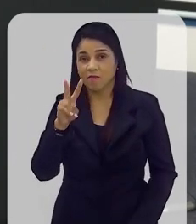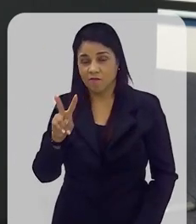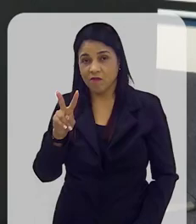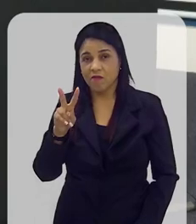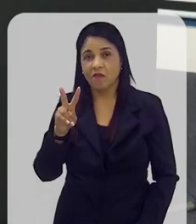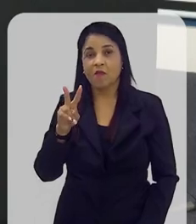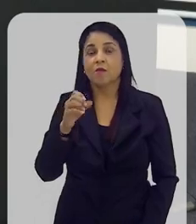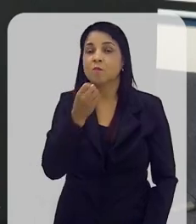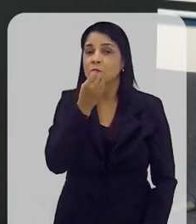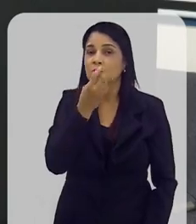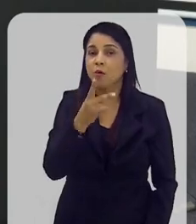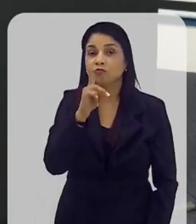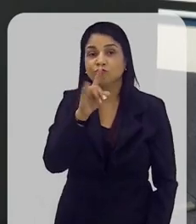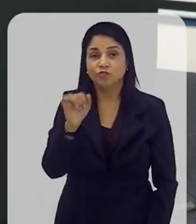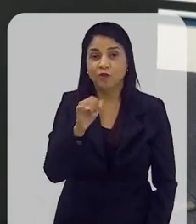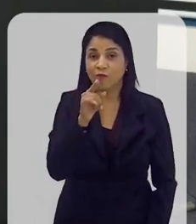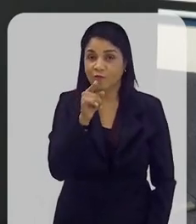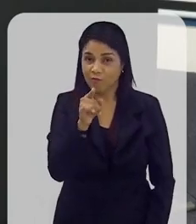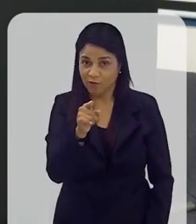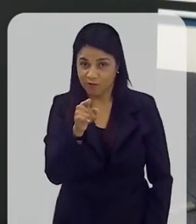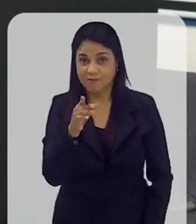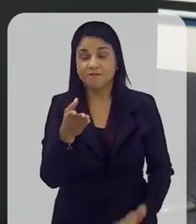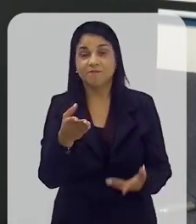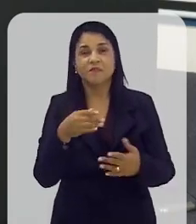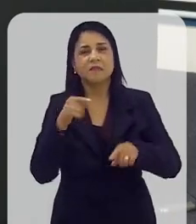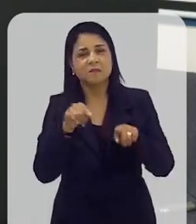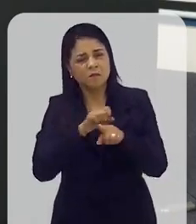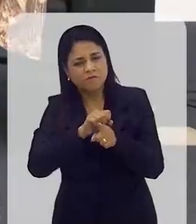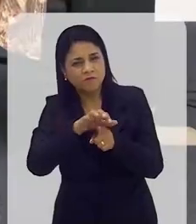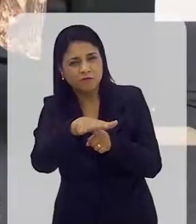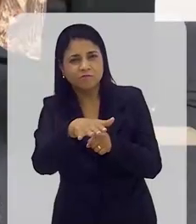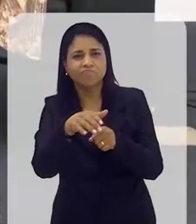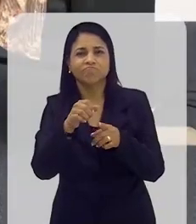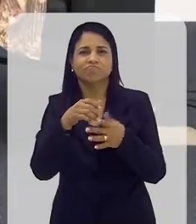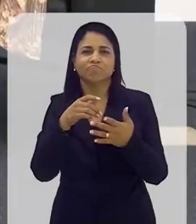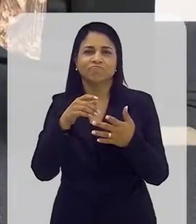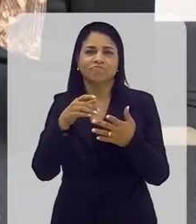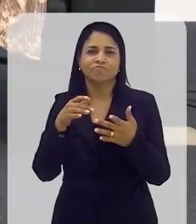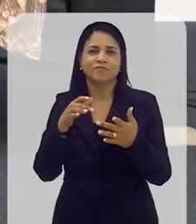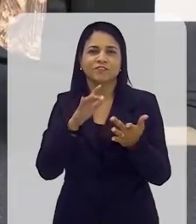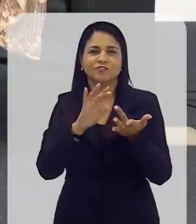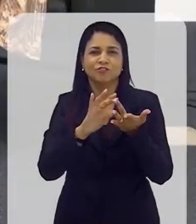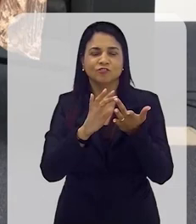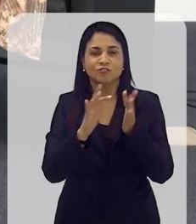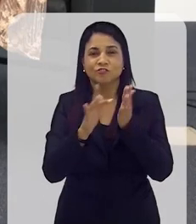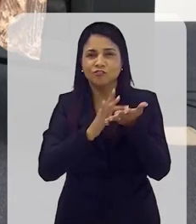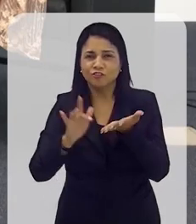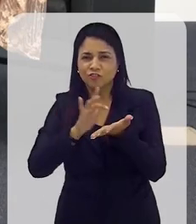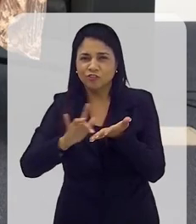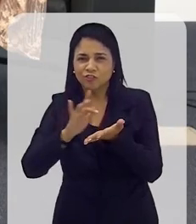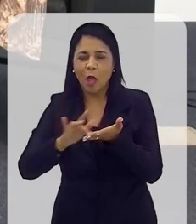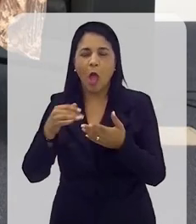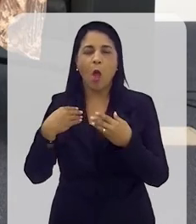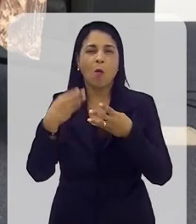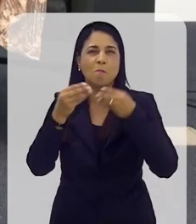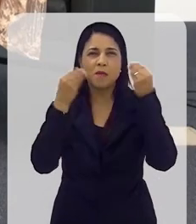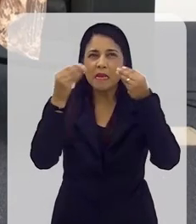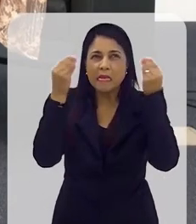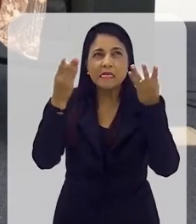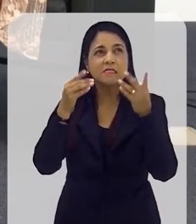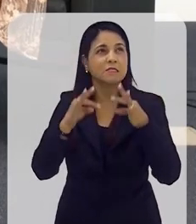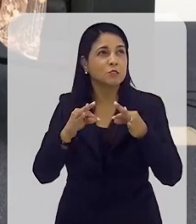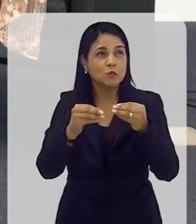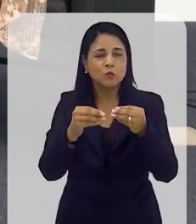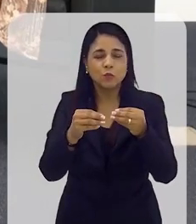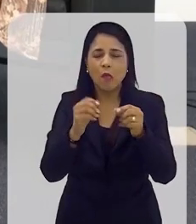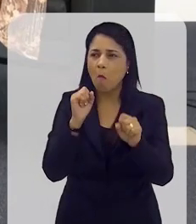para analisar, assim, isso fora também ter virado influenciadora digital, embaixadora de marca, de beleza, de um monte de coisa, fazendo um monte...